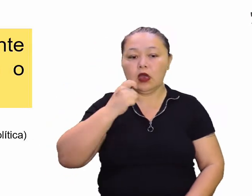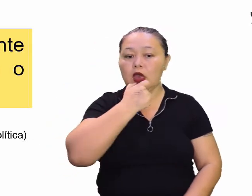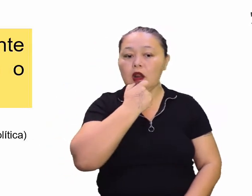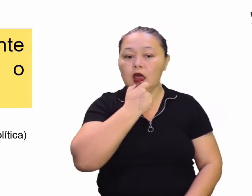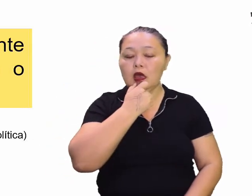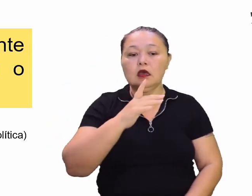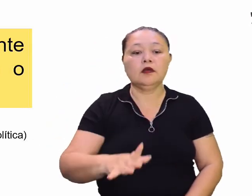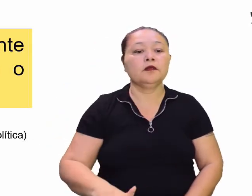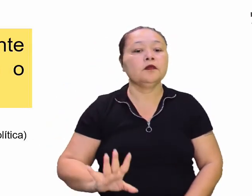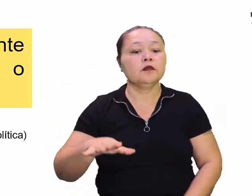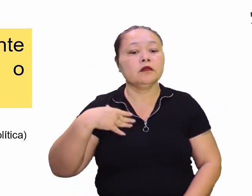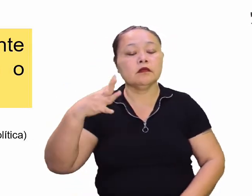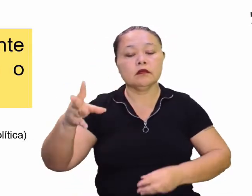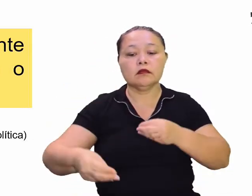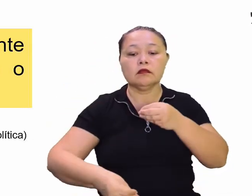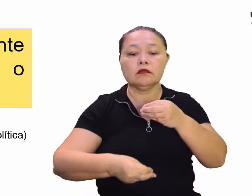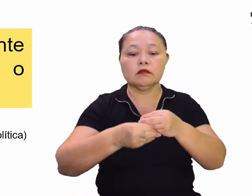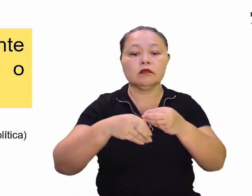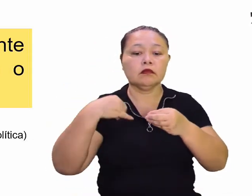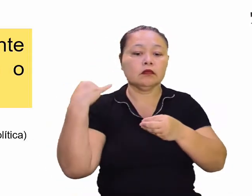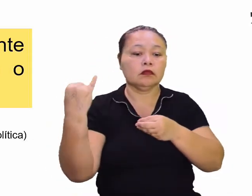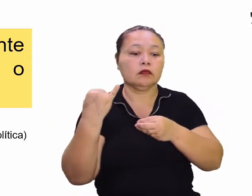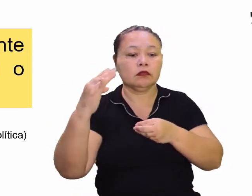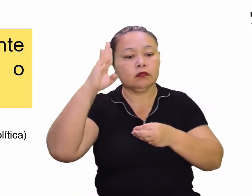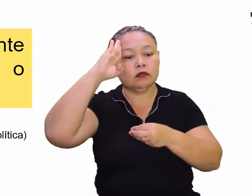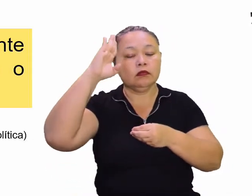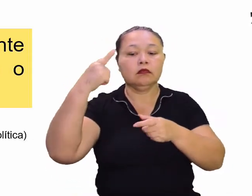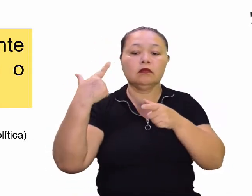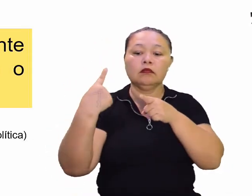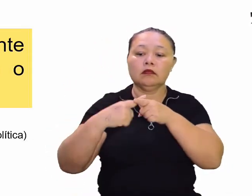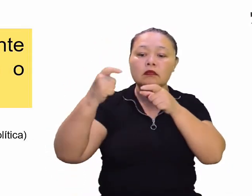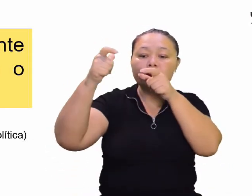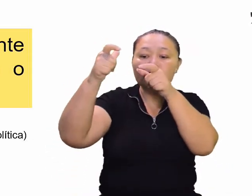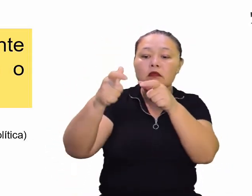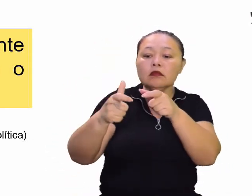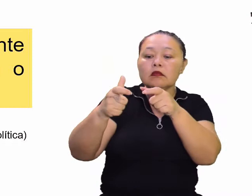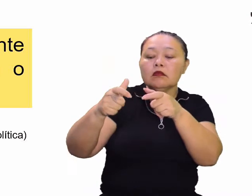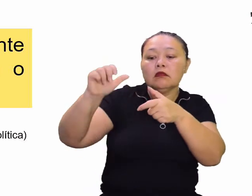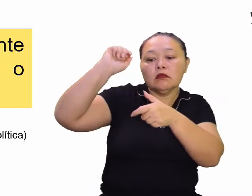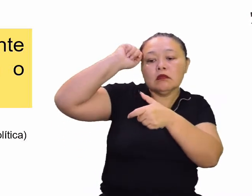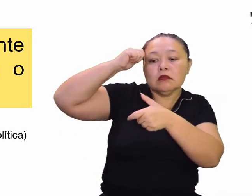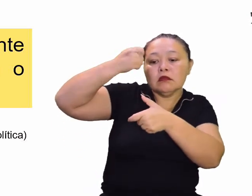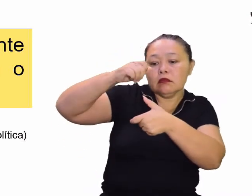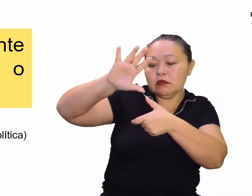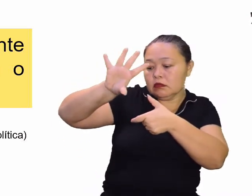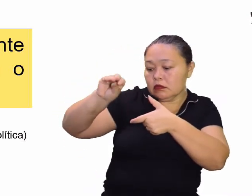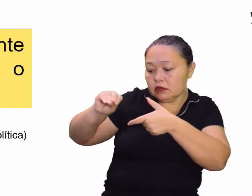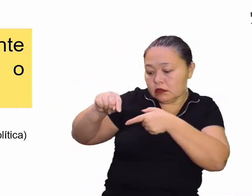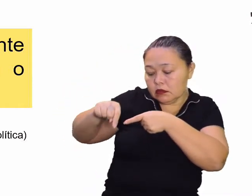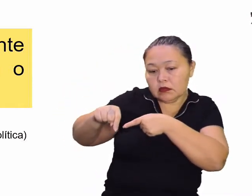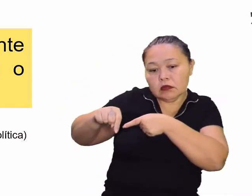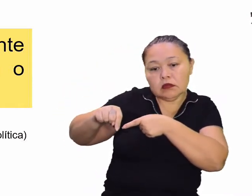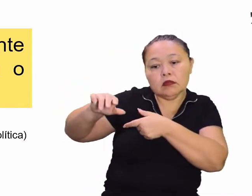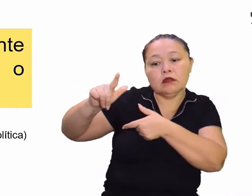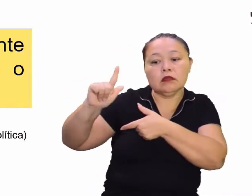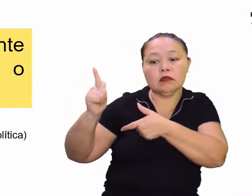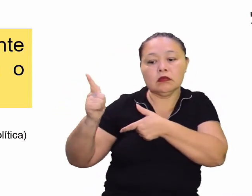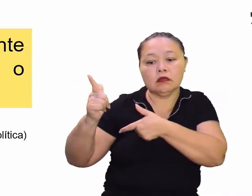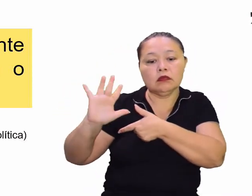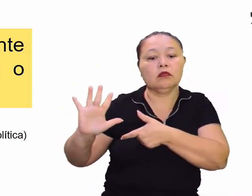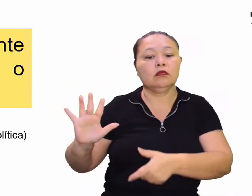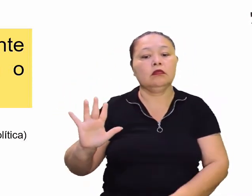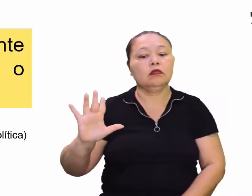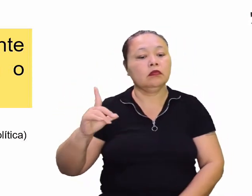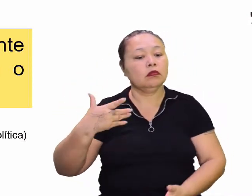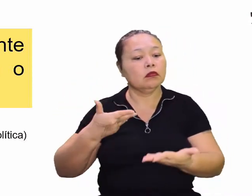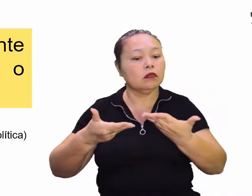inglês. A entrada no grupo é importante principalmente pela sua localização geográfica,